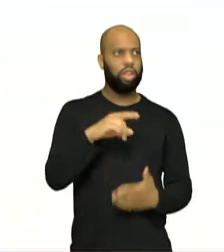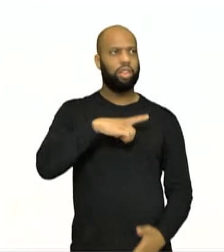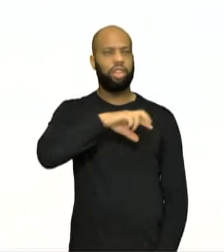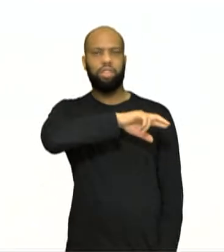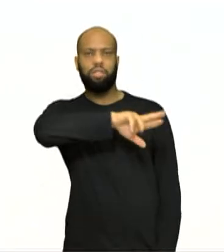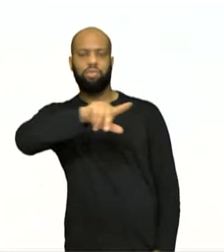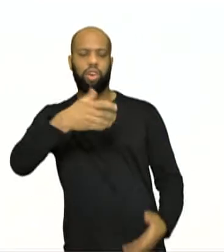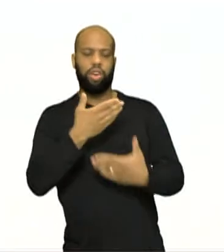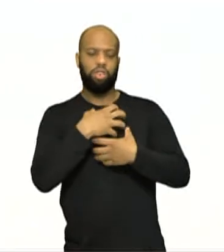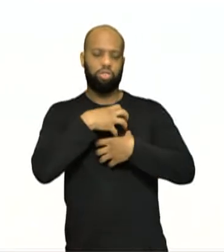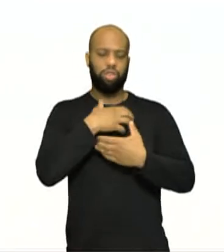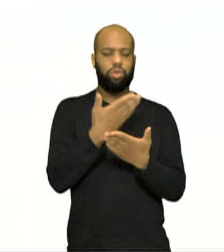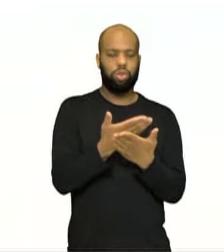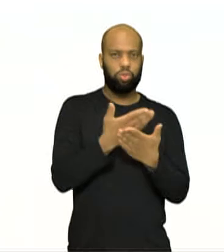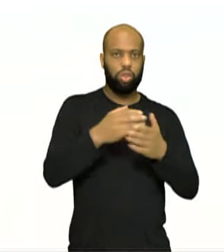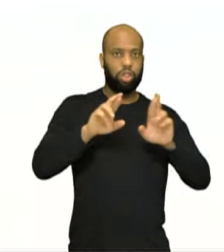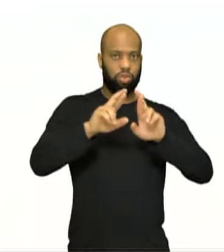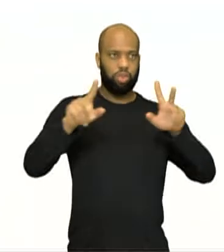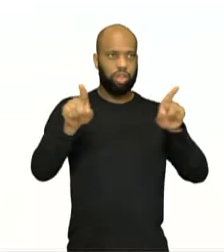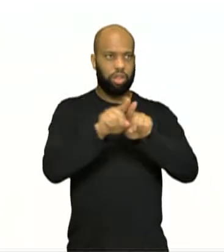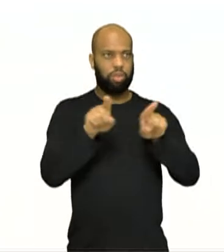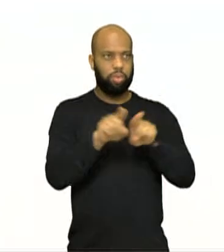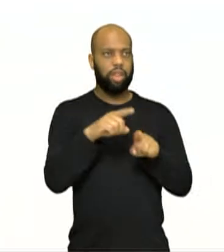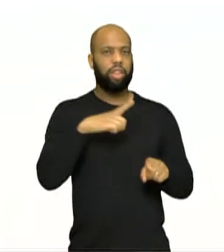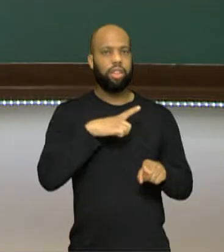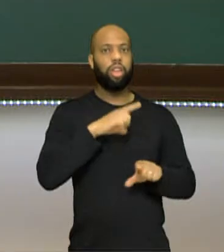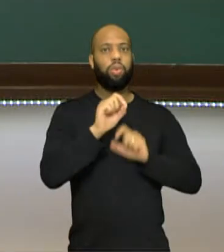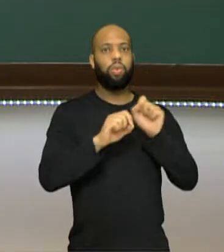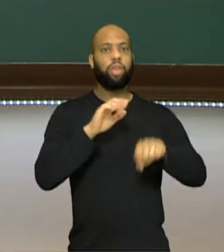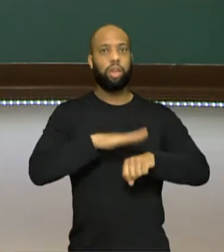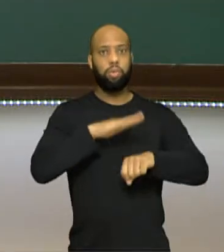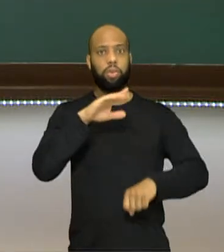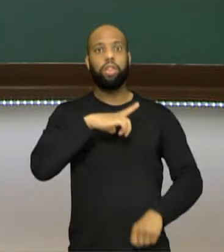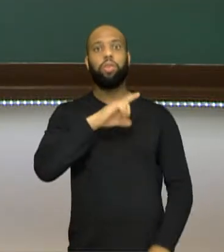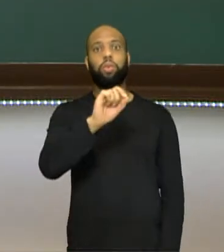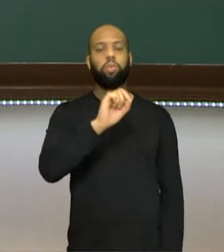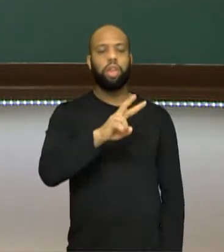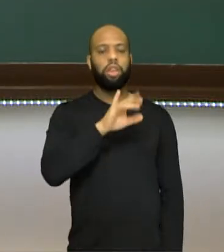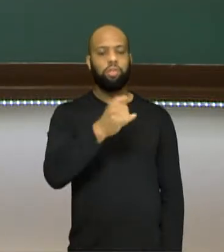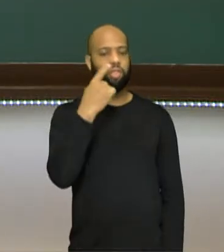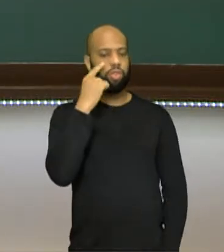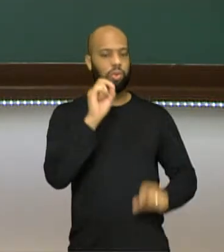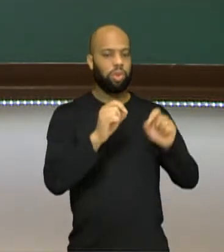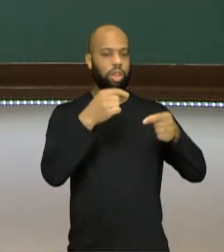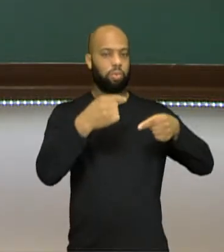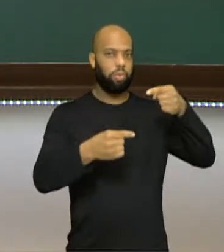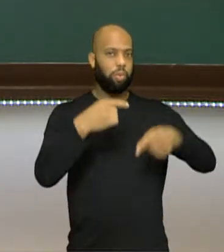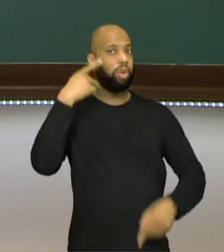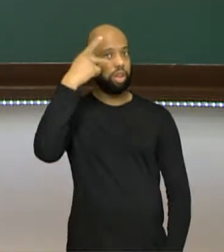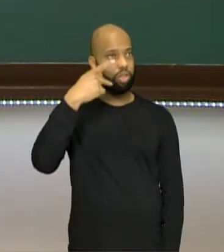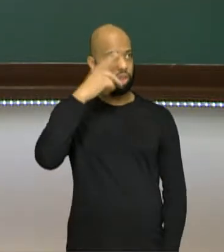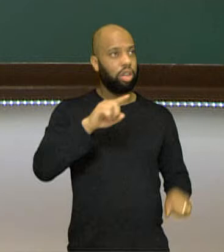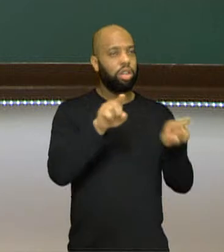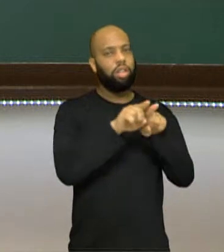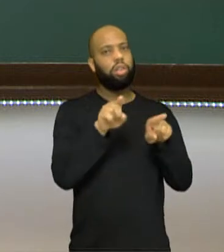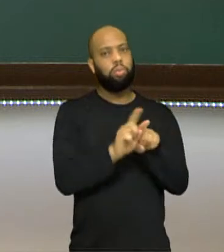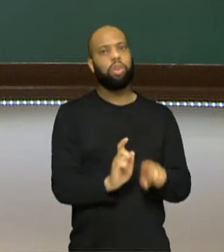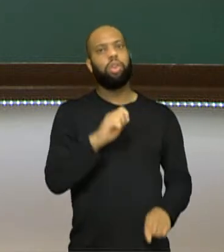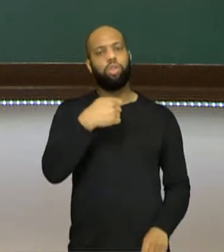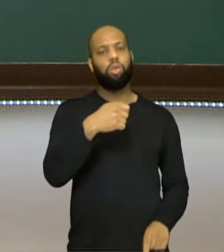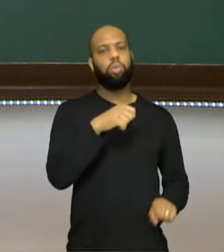várias interpretações diferentes. As mais comuns levam em consideração aspectos políticos e